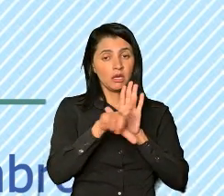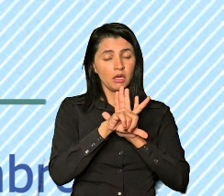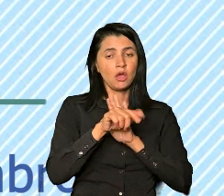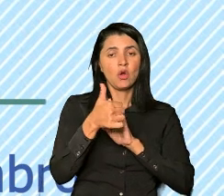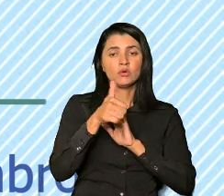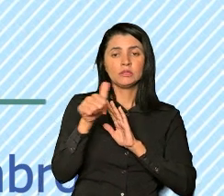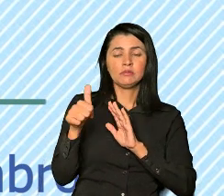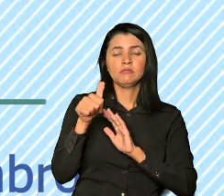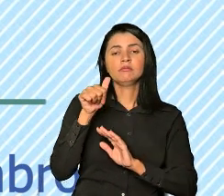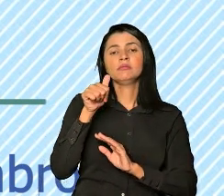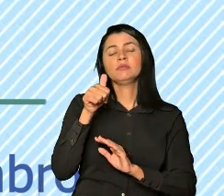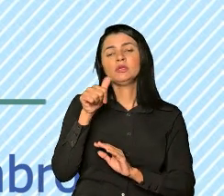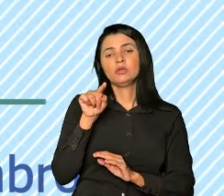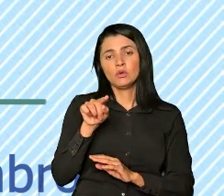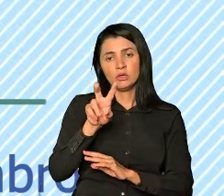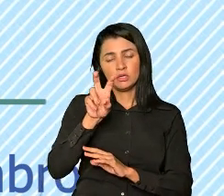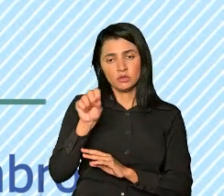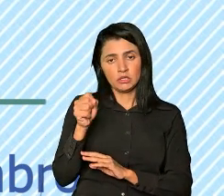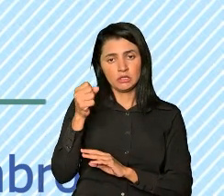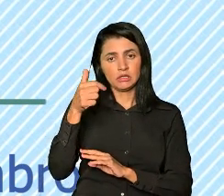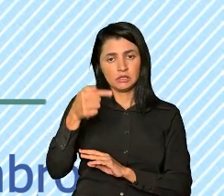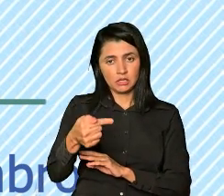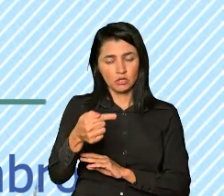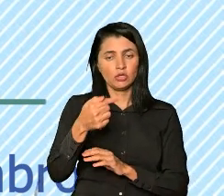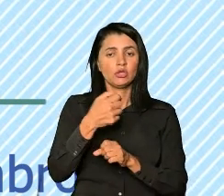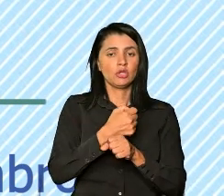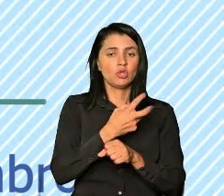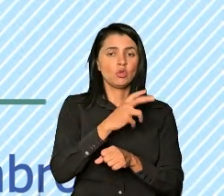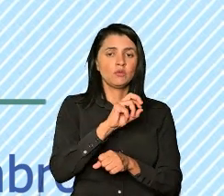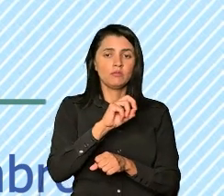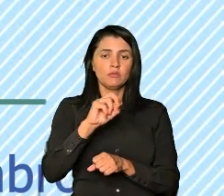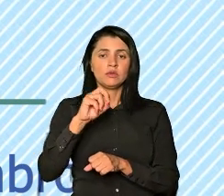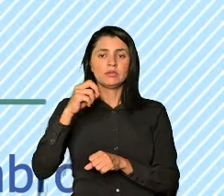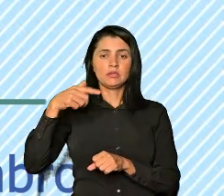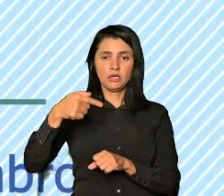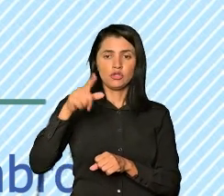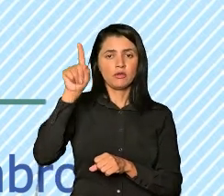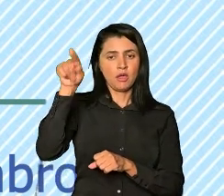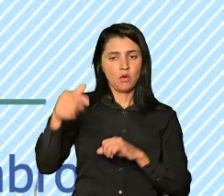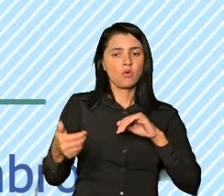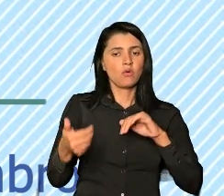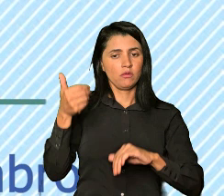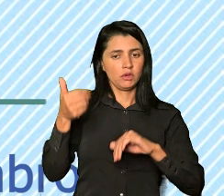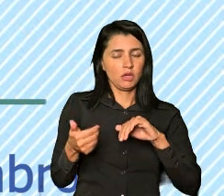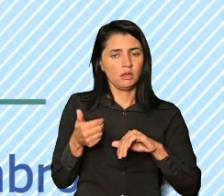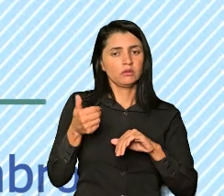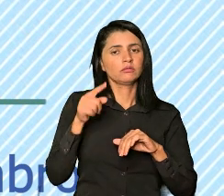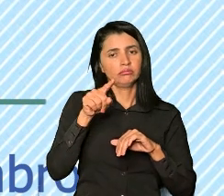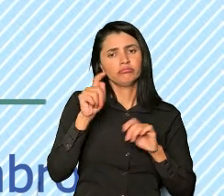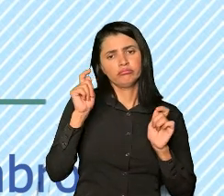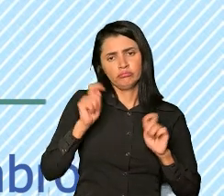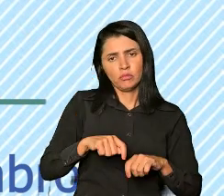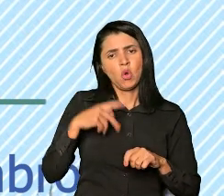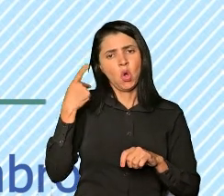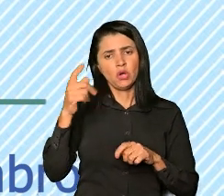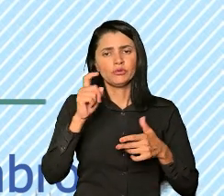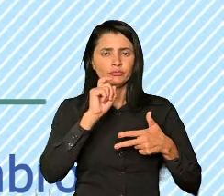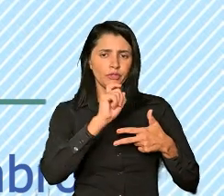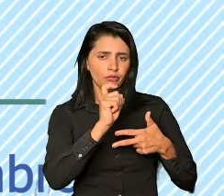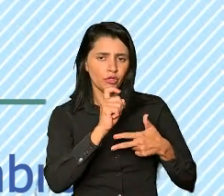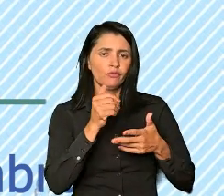11.597 de 2007, é o Congresso Nacional, quem delibera. Claro, a iniciativa pode ser do